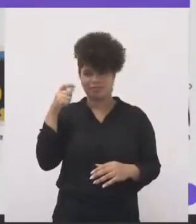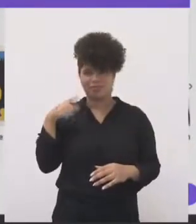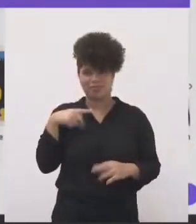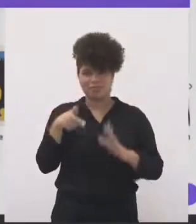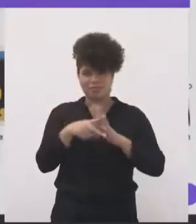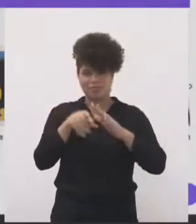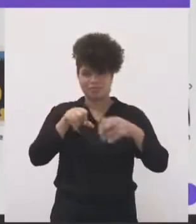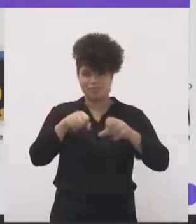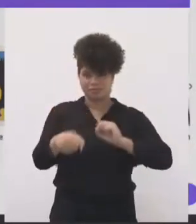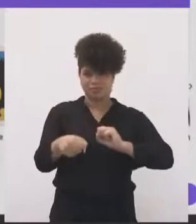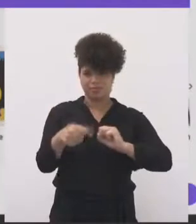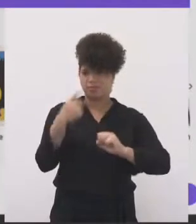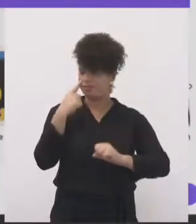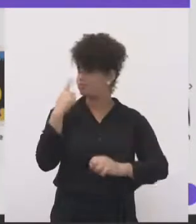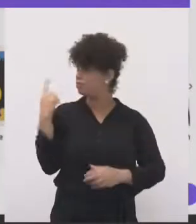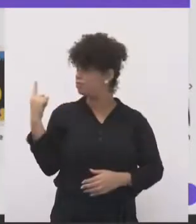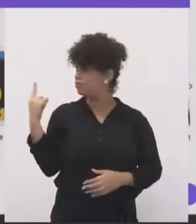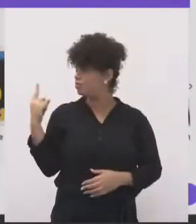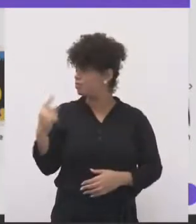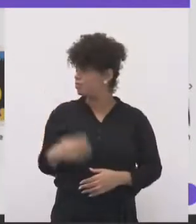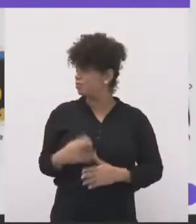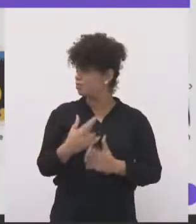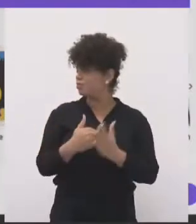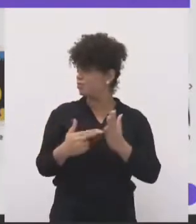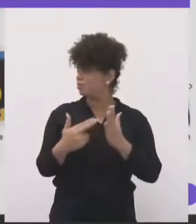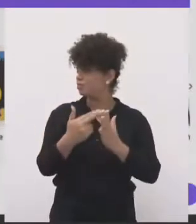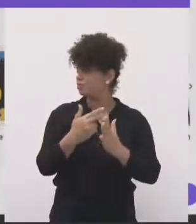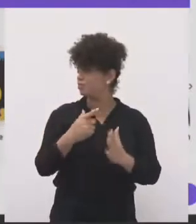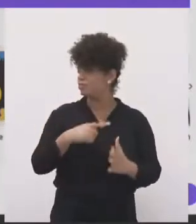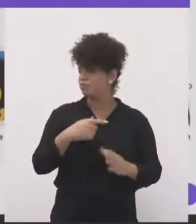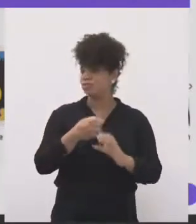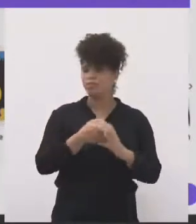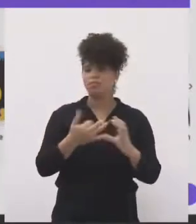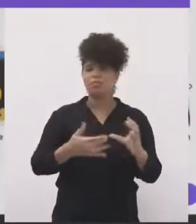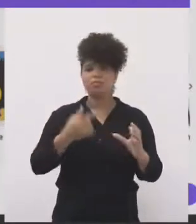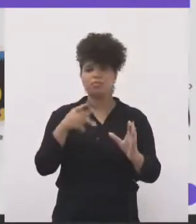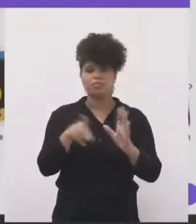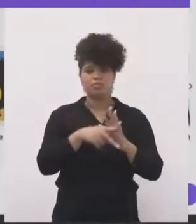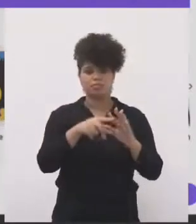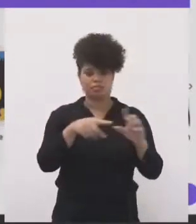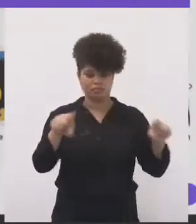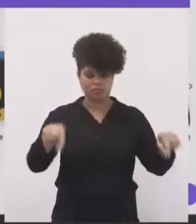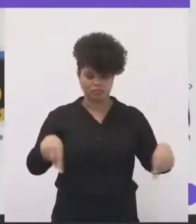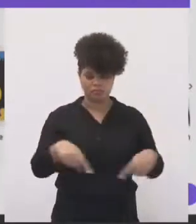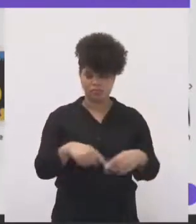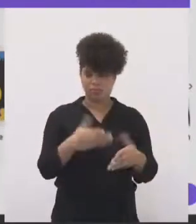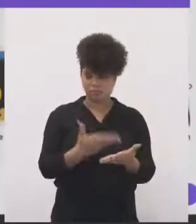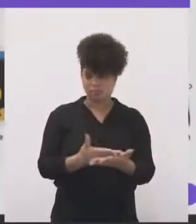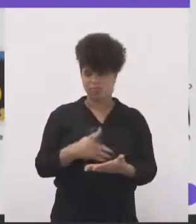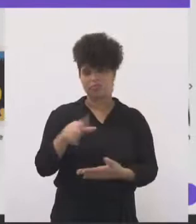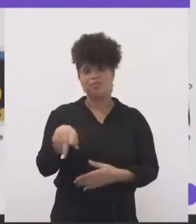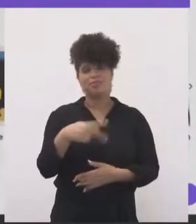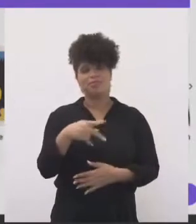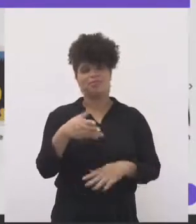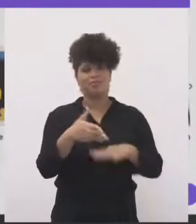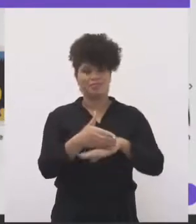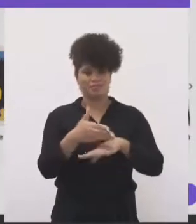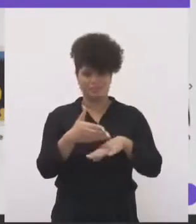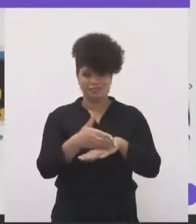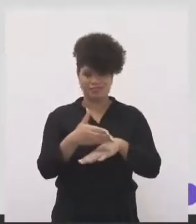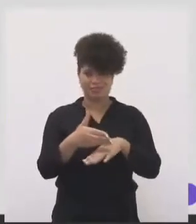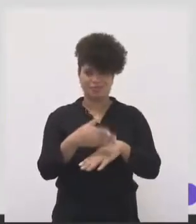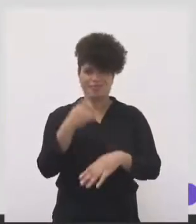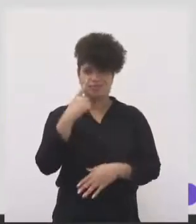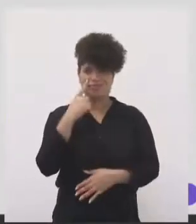aqui está a diferença, porque tem um menu especial chamado Sala de Aula. Logo que o professor faz o acesso, na verdade,